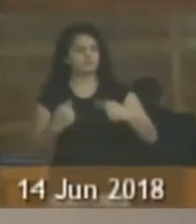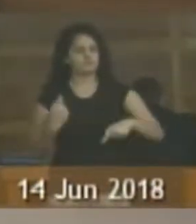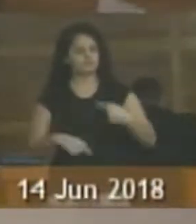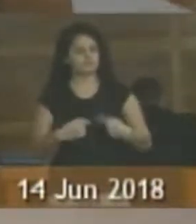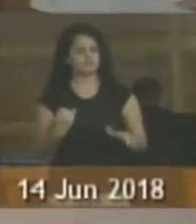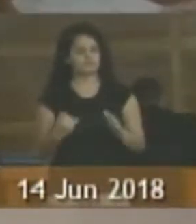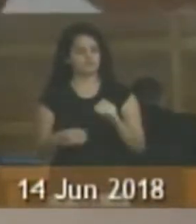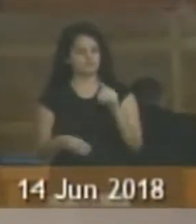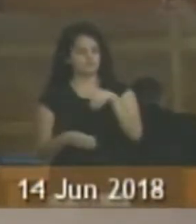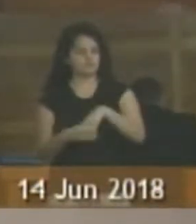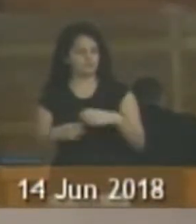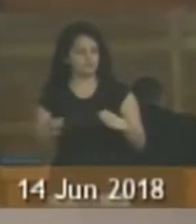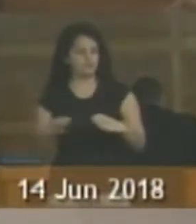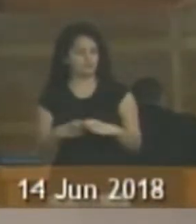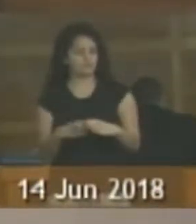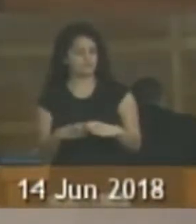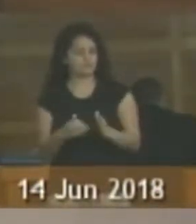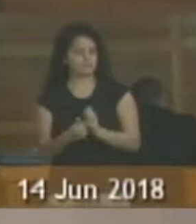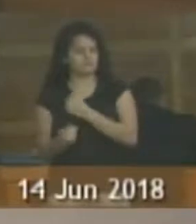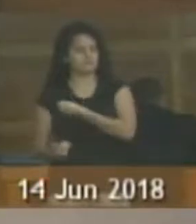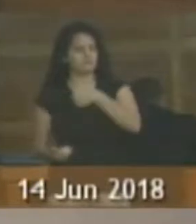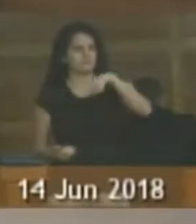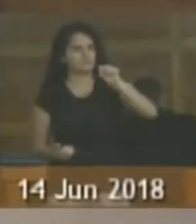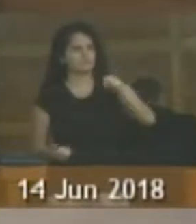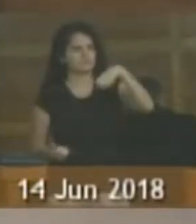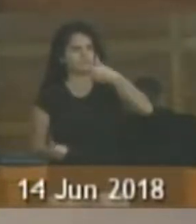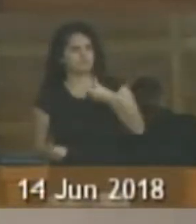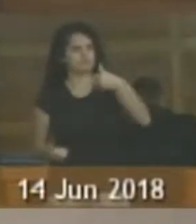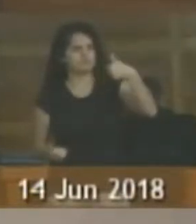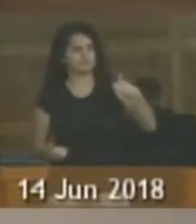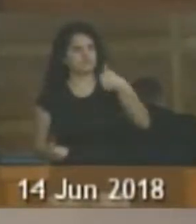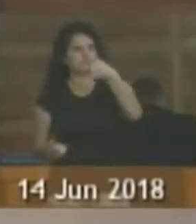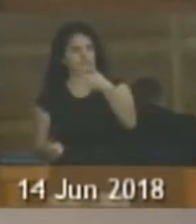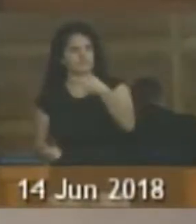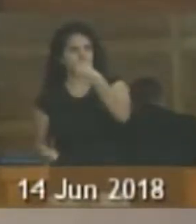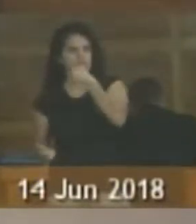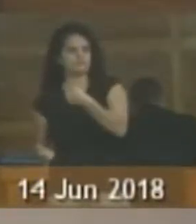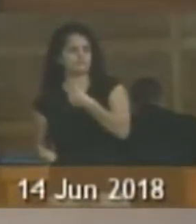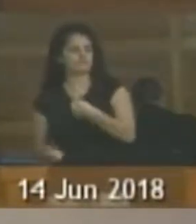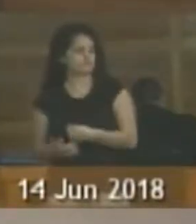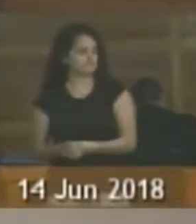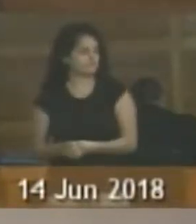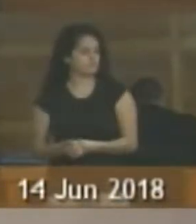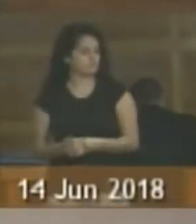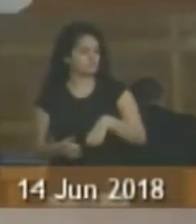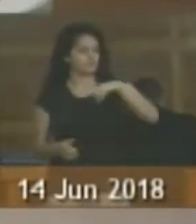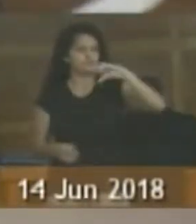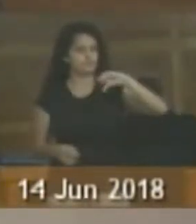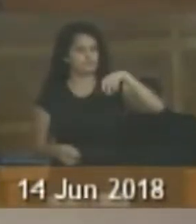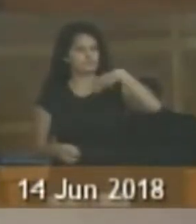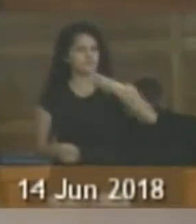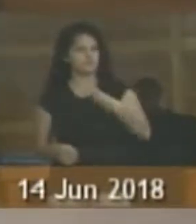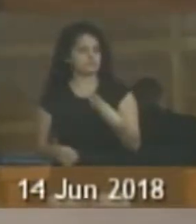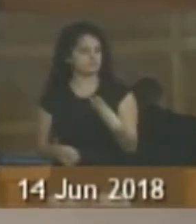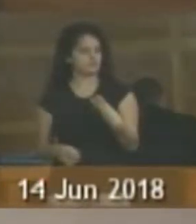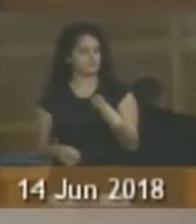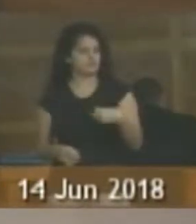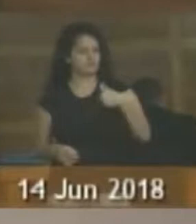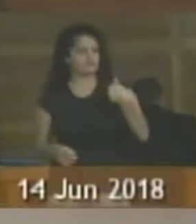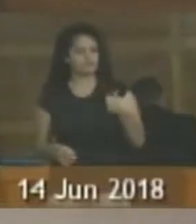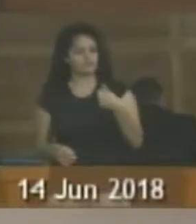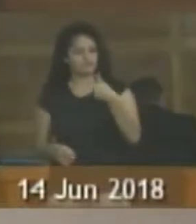e votação em bloco, pareceres número 86, 121 e pareceres número 93 e pareceres